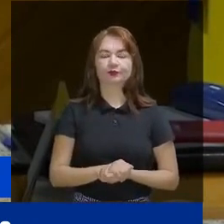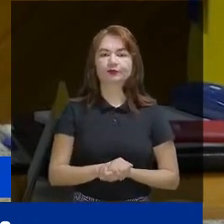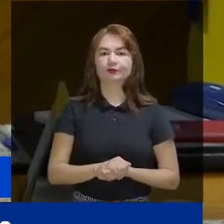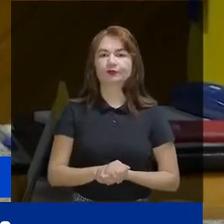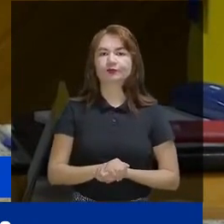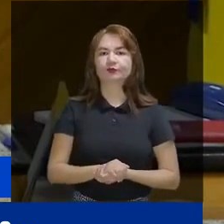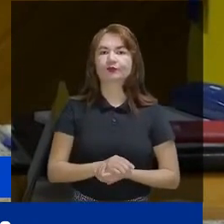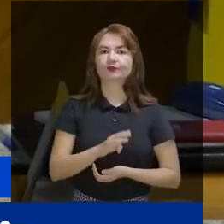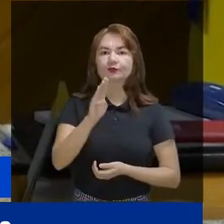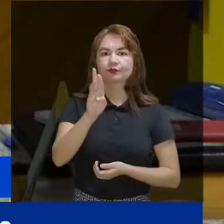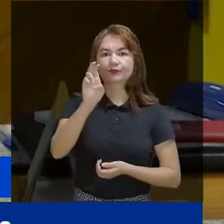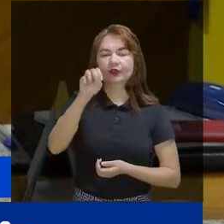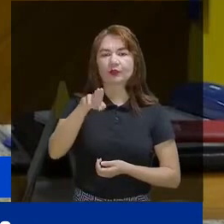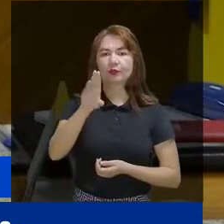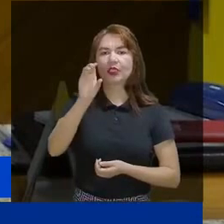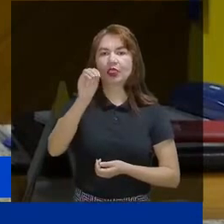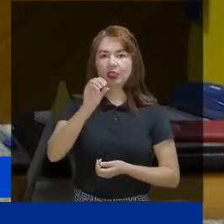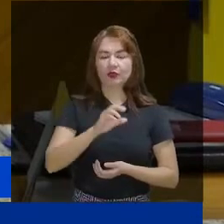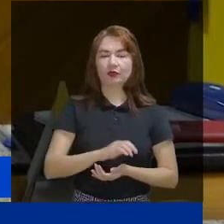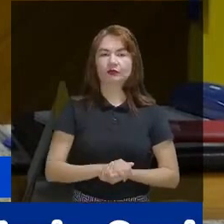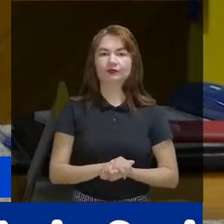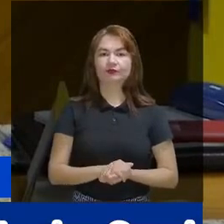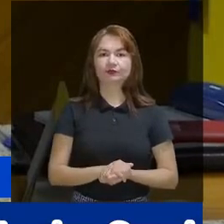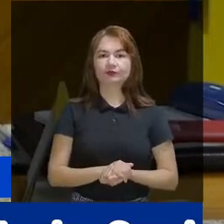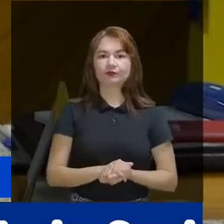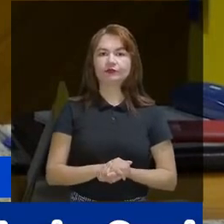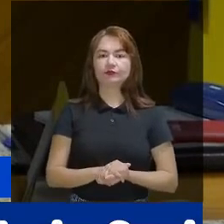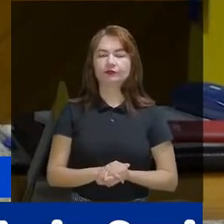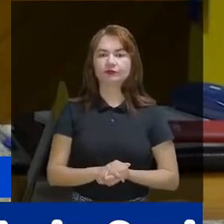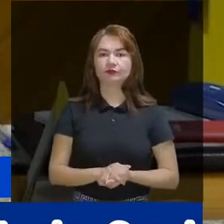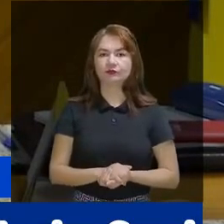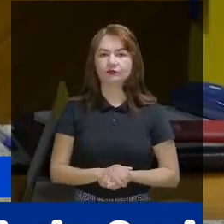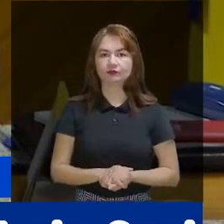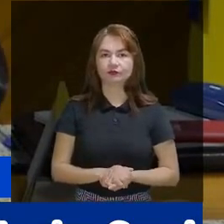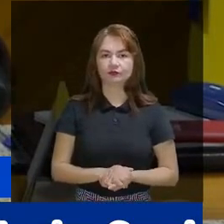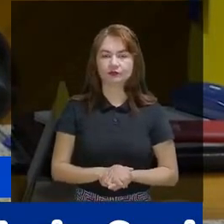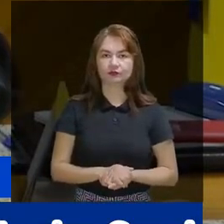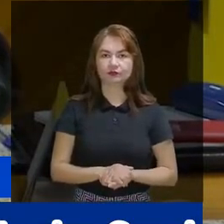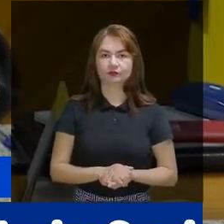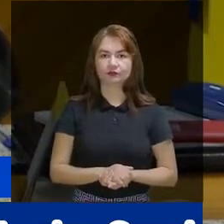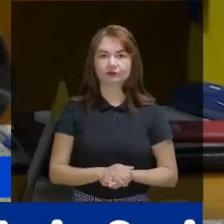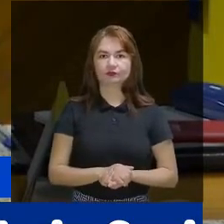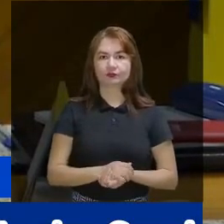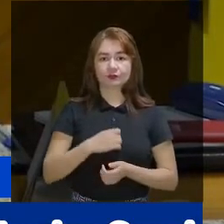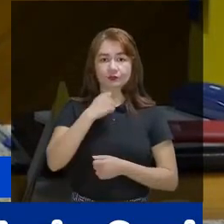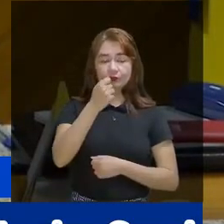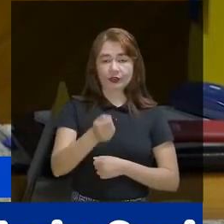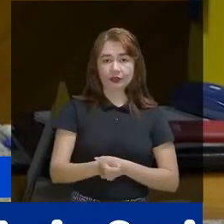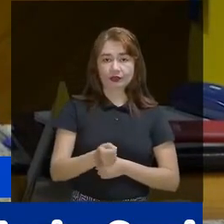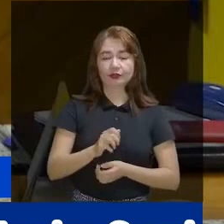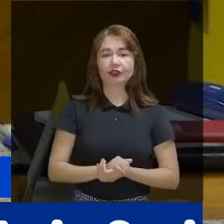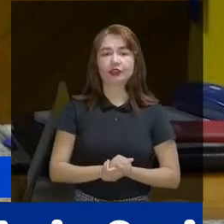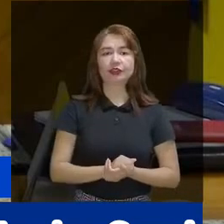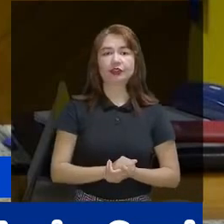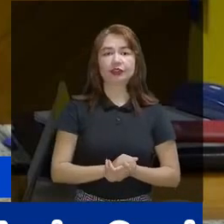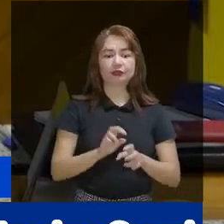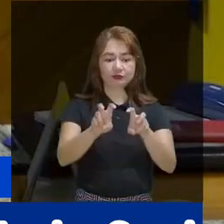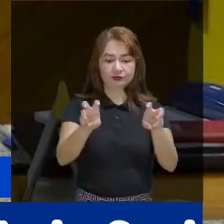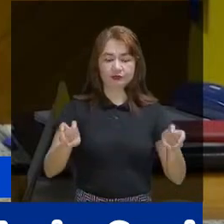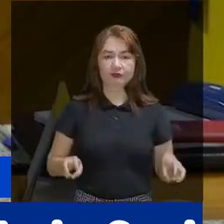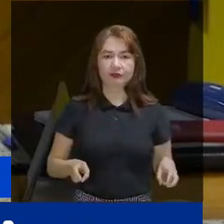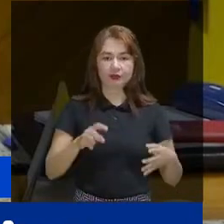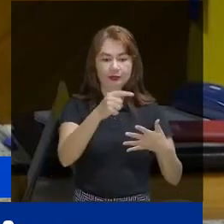Breno Barbosa Chaves Pinto. Atuarão como vogais neste julgamento os juízes Carlos Torque,